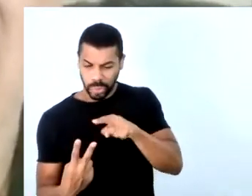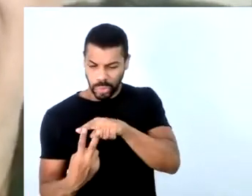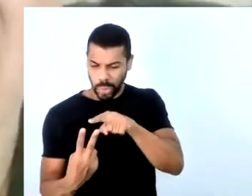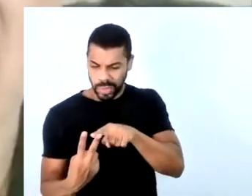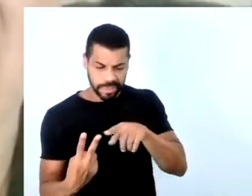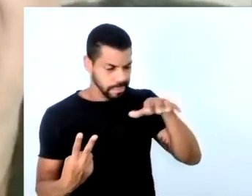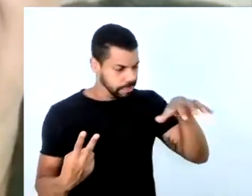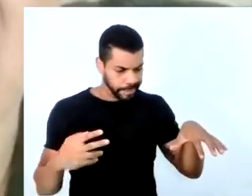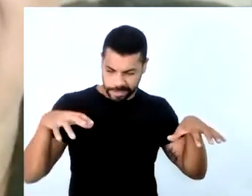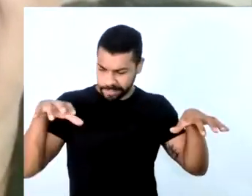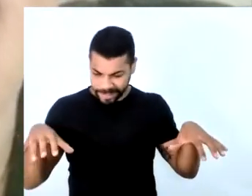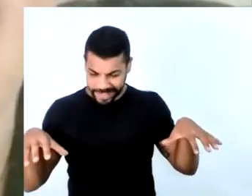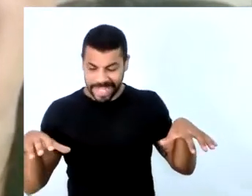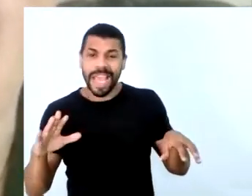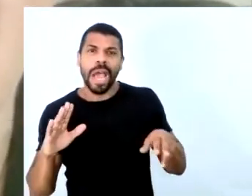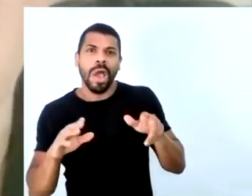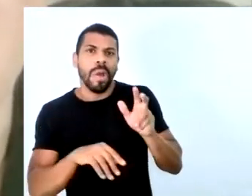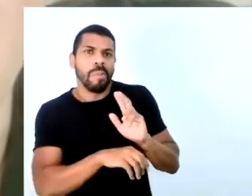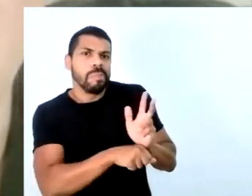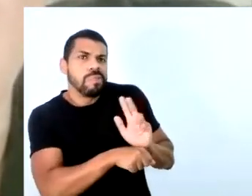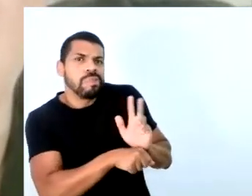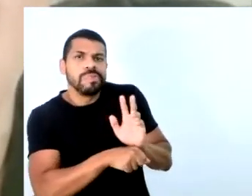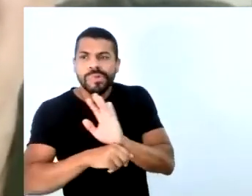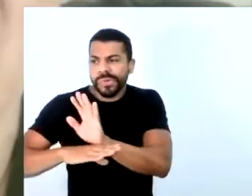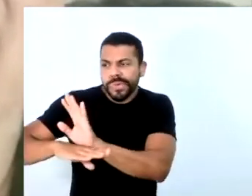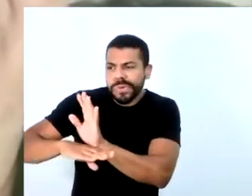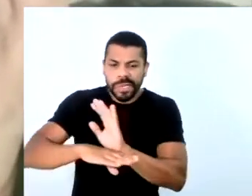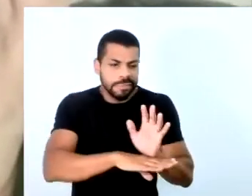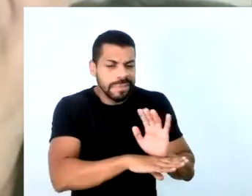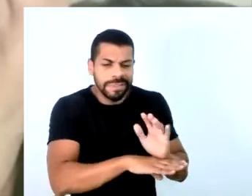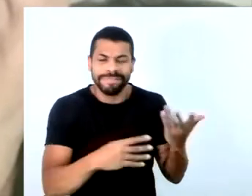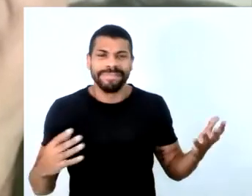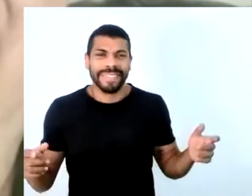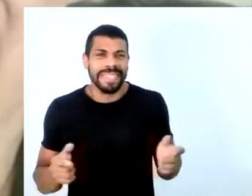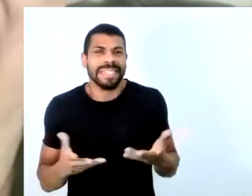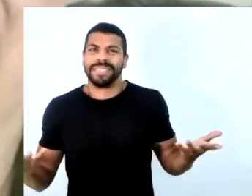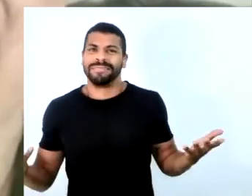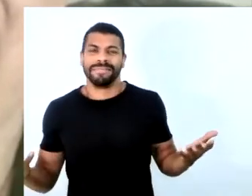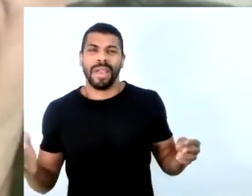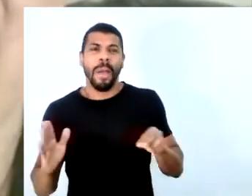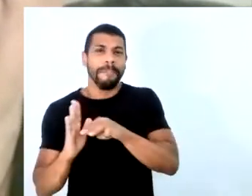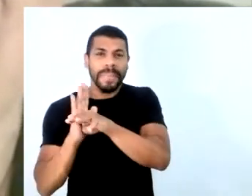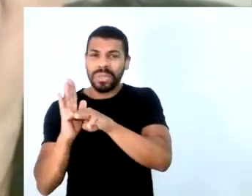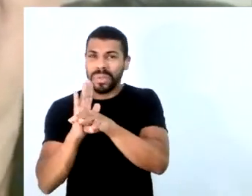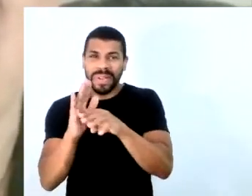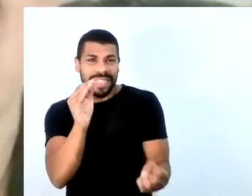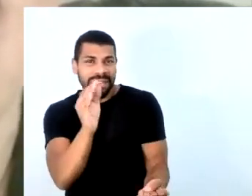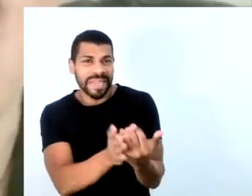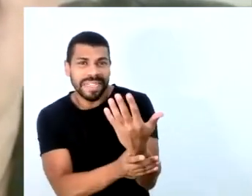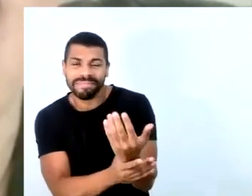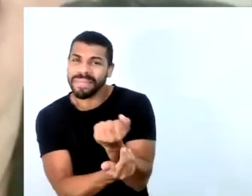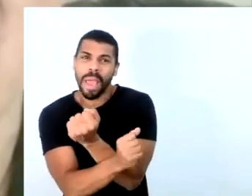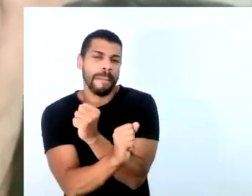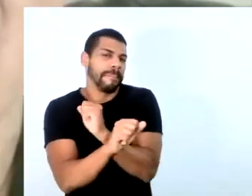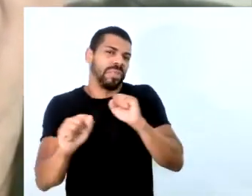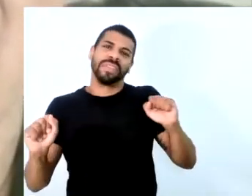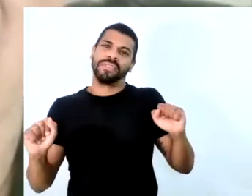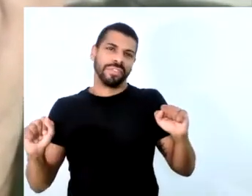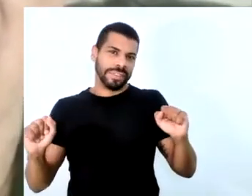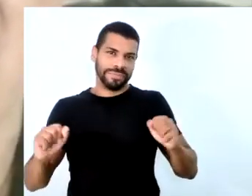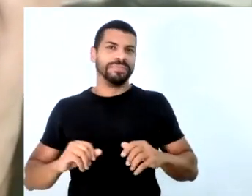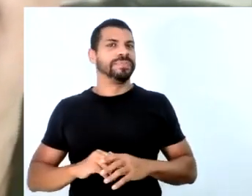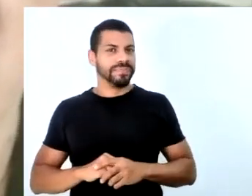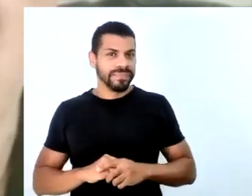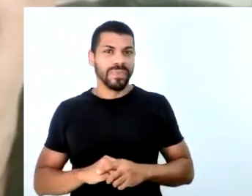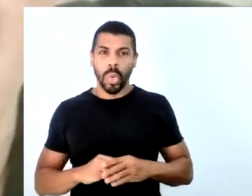ter uma metodologia. E, assim, quando você está fazendo 2 projetos ao mesmo tempo, 2 projetos grandes, não há metodologia que